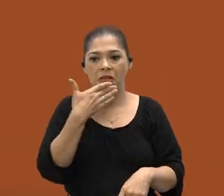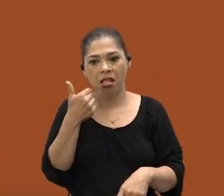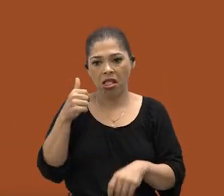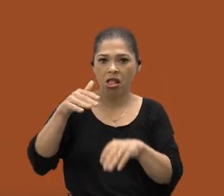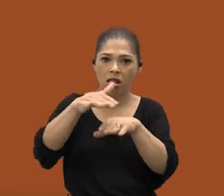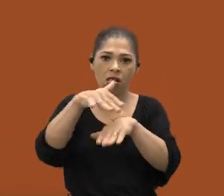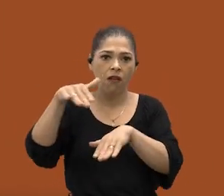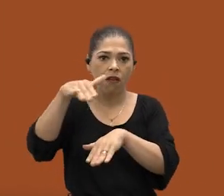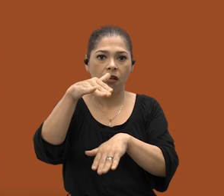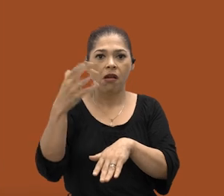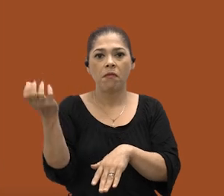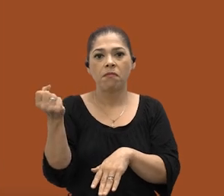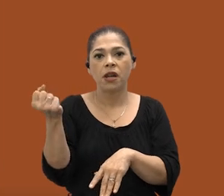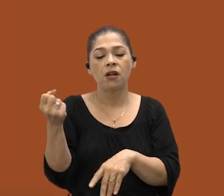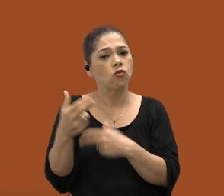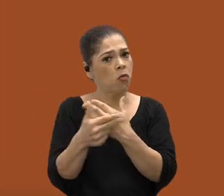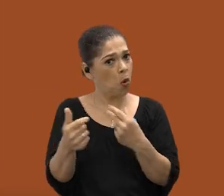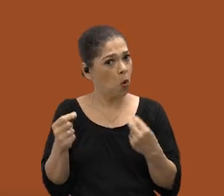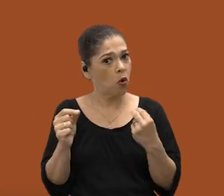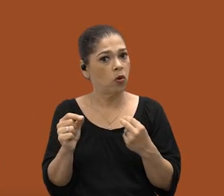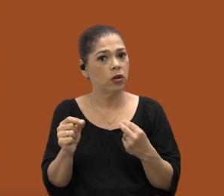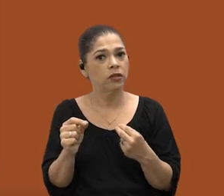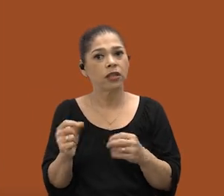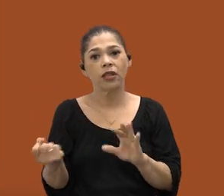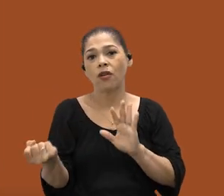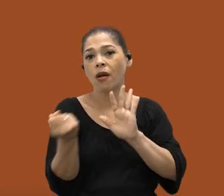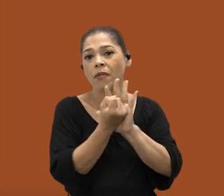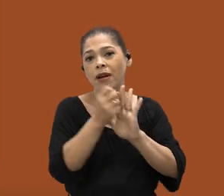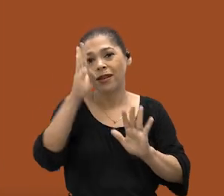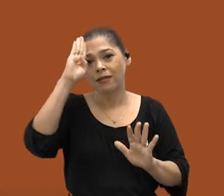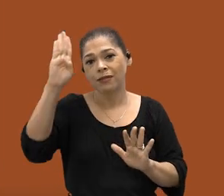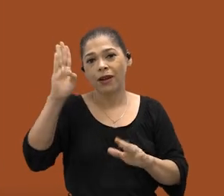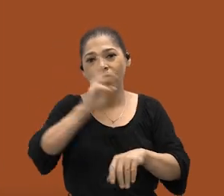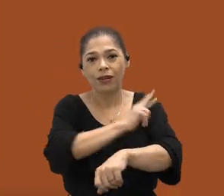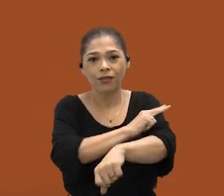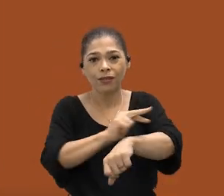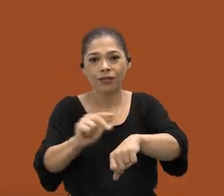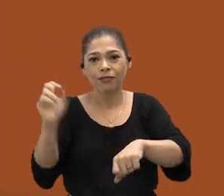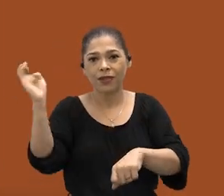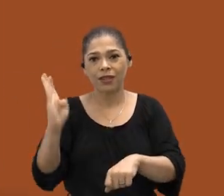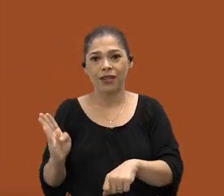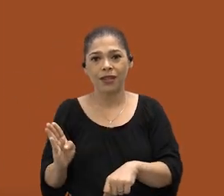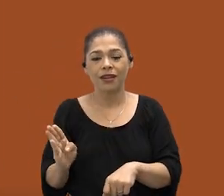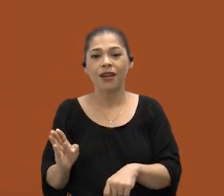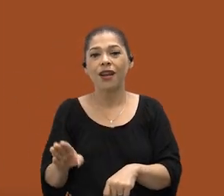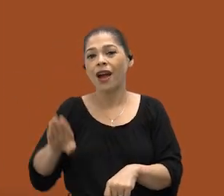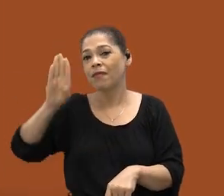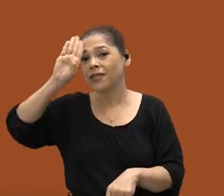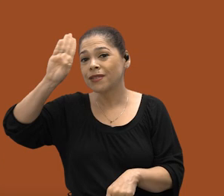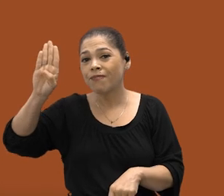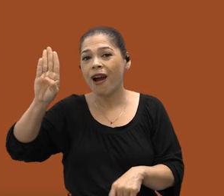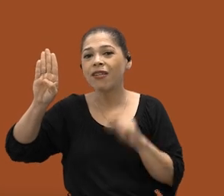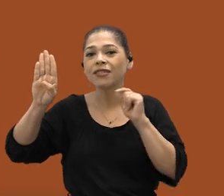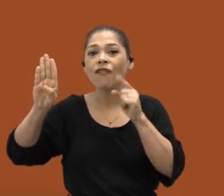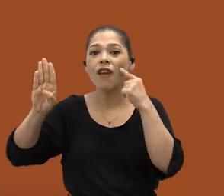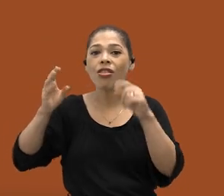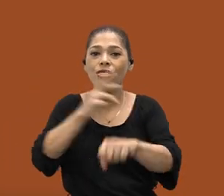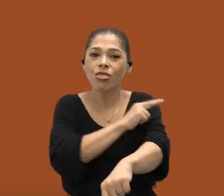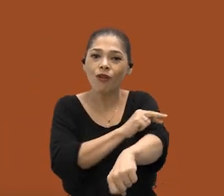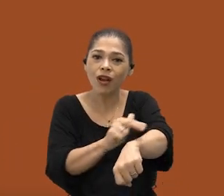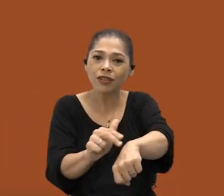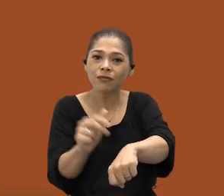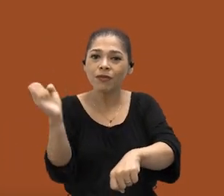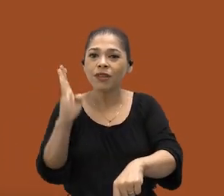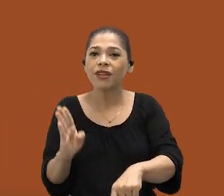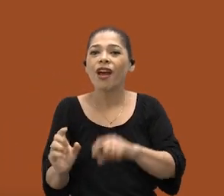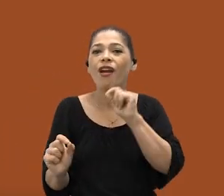supremacia está Branco coisa que não é a marca principal do racismo brasileiro a marca principal do racismo brasileiro é